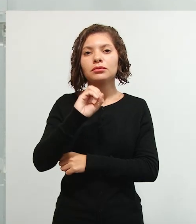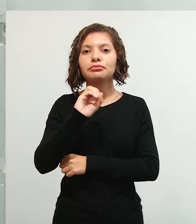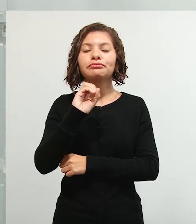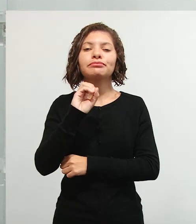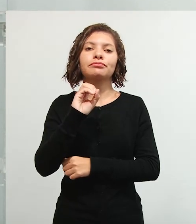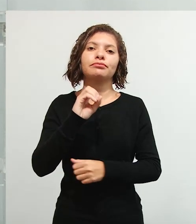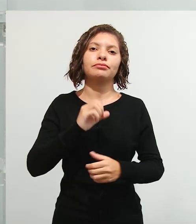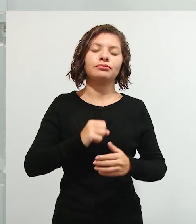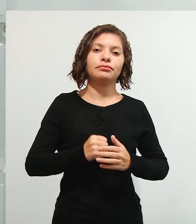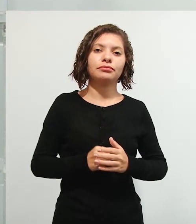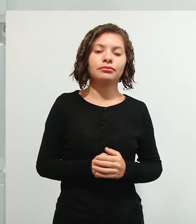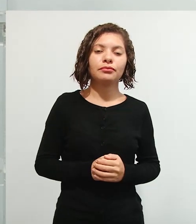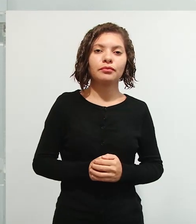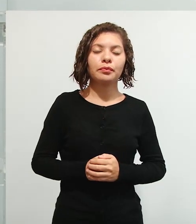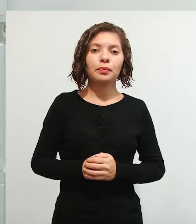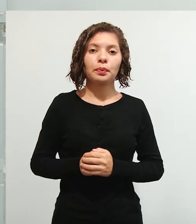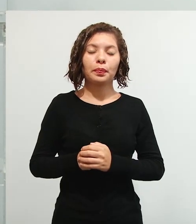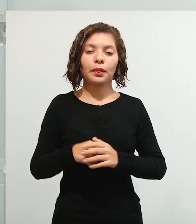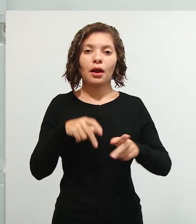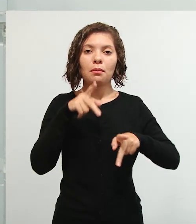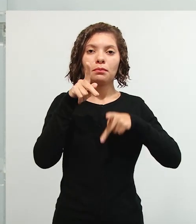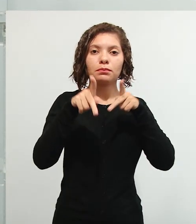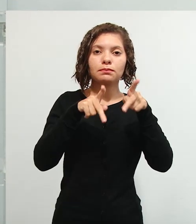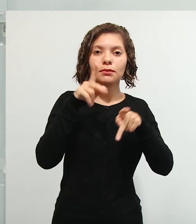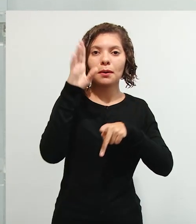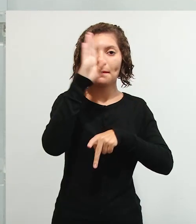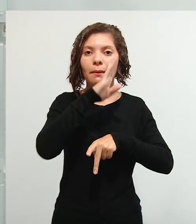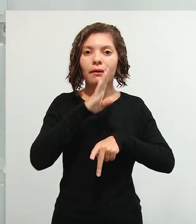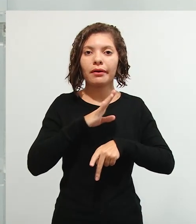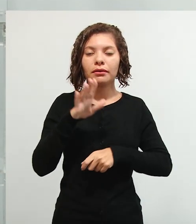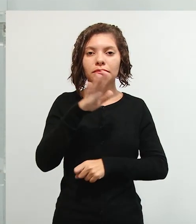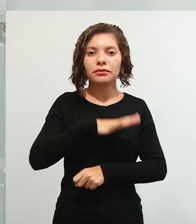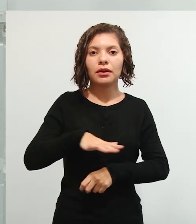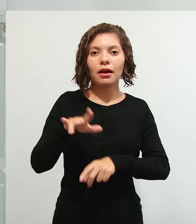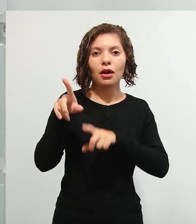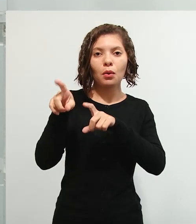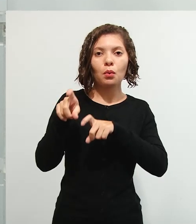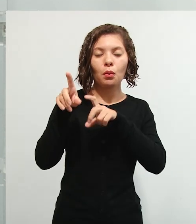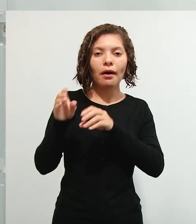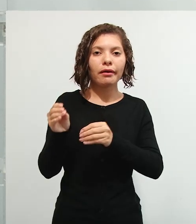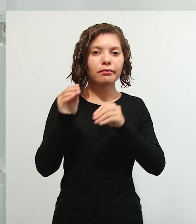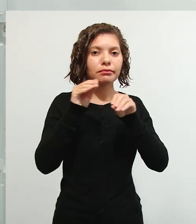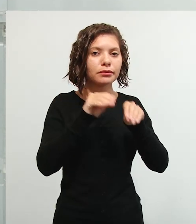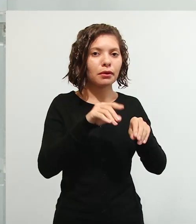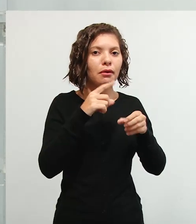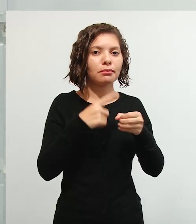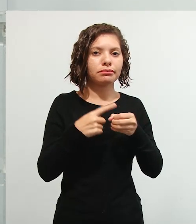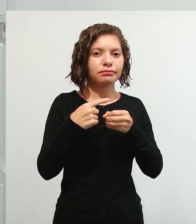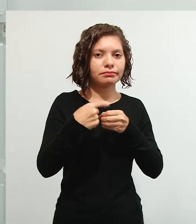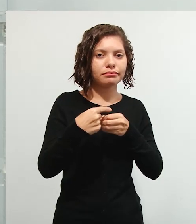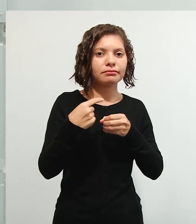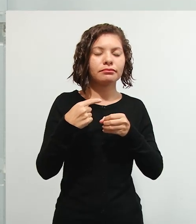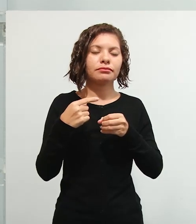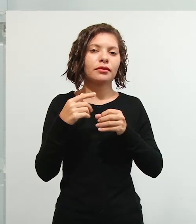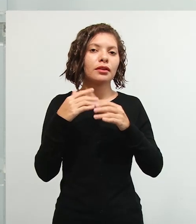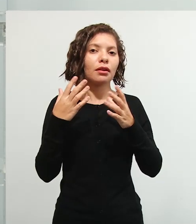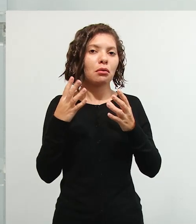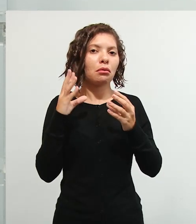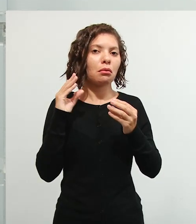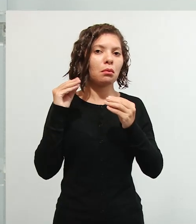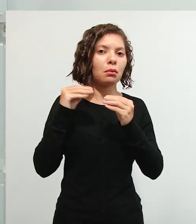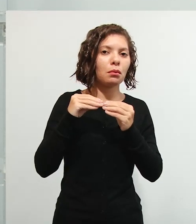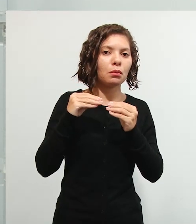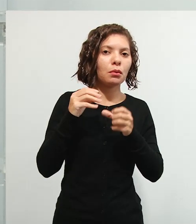migração de expressiva parcela da população brasileira das áreas rurais para os centros urbanos e por aí afora. Então, o corte